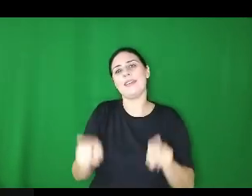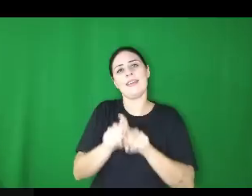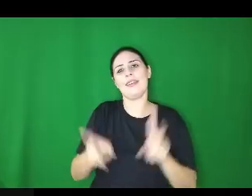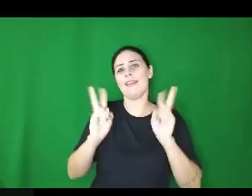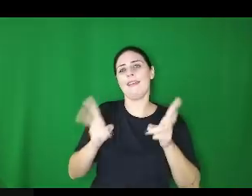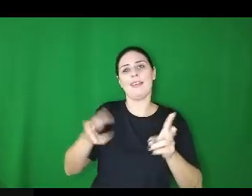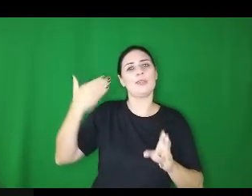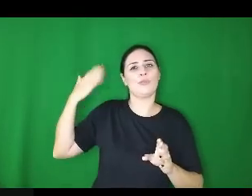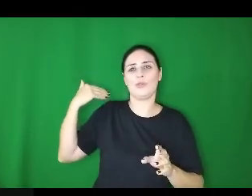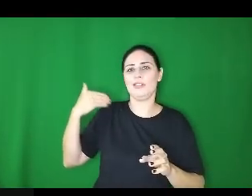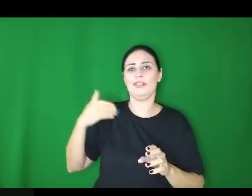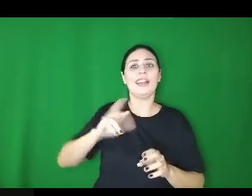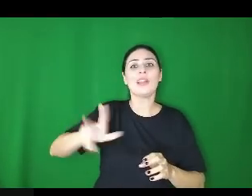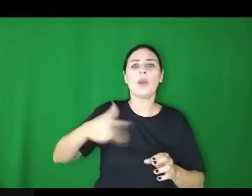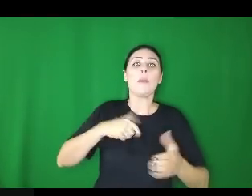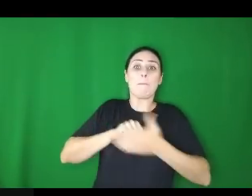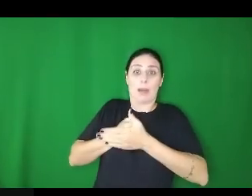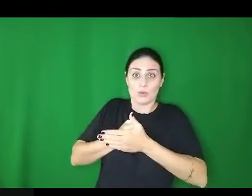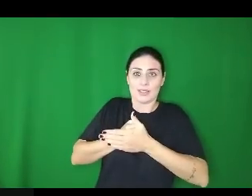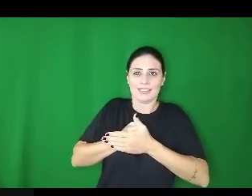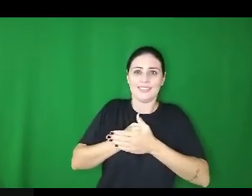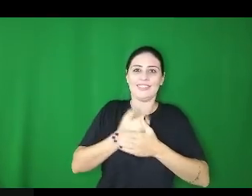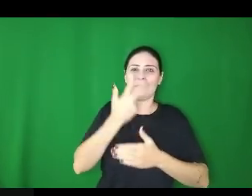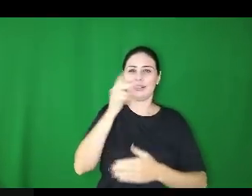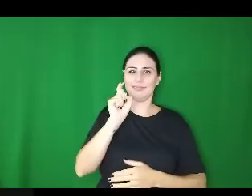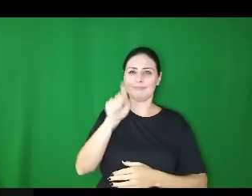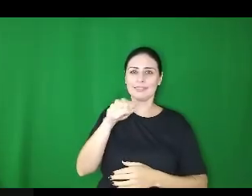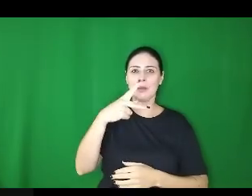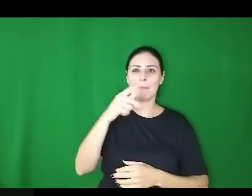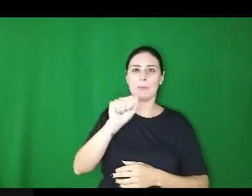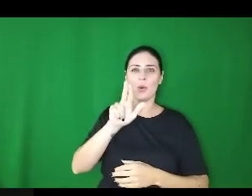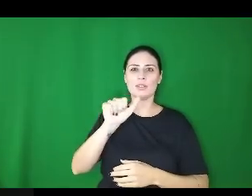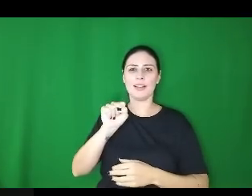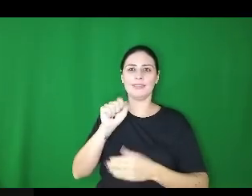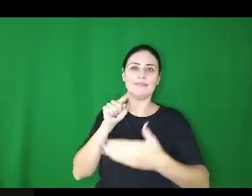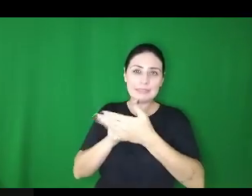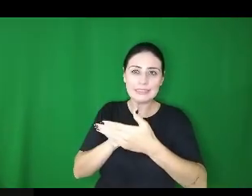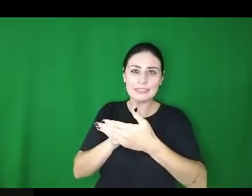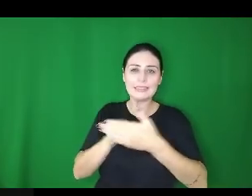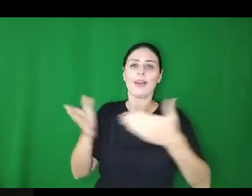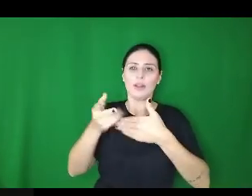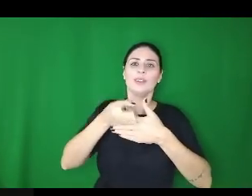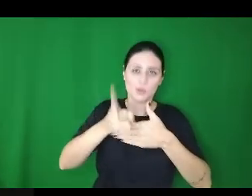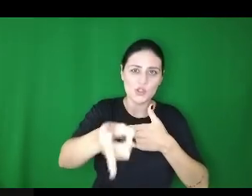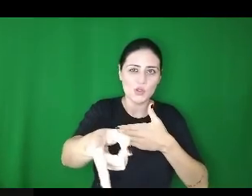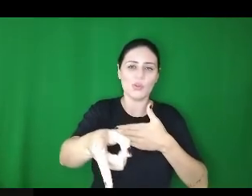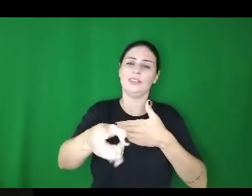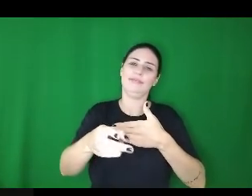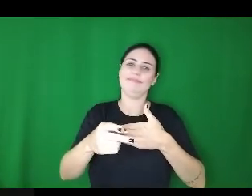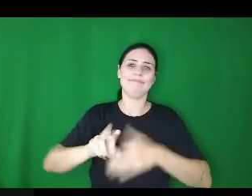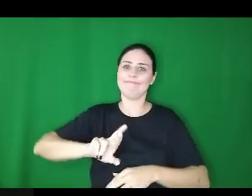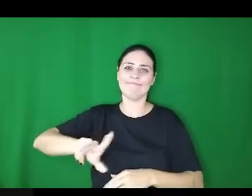escapa ao nosso controle? Escapa, né? Nesse momento, a gente não tem condição. Então, nós temos aí um grande ponto de